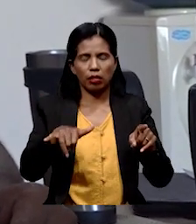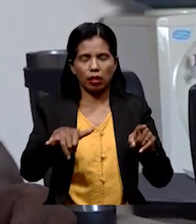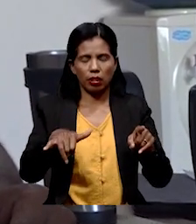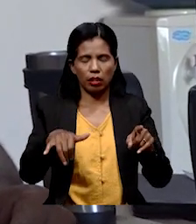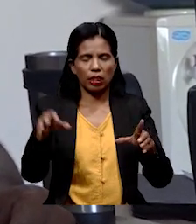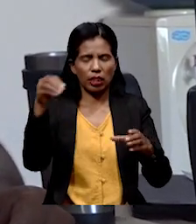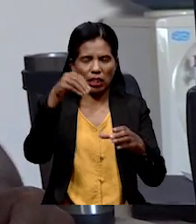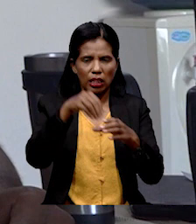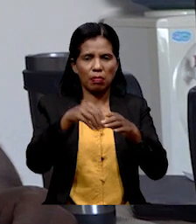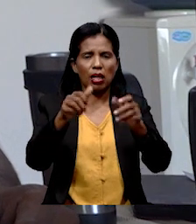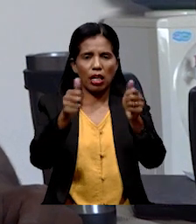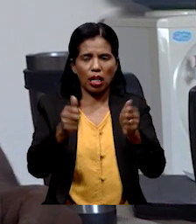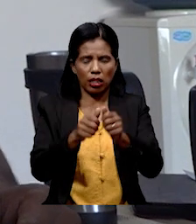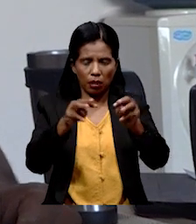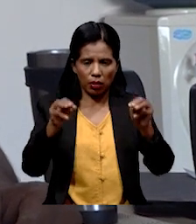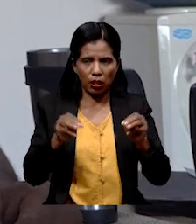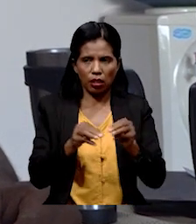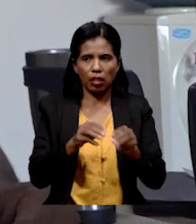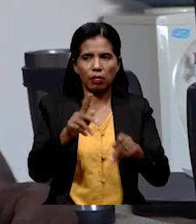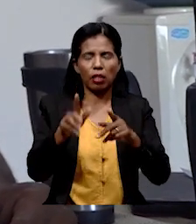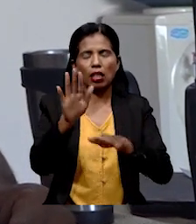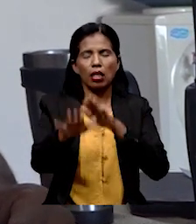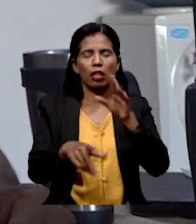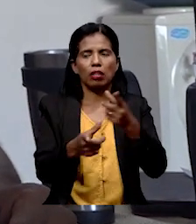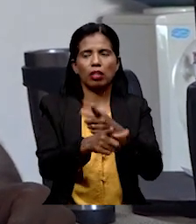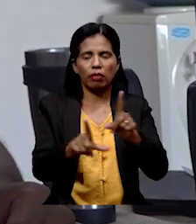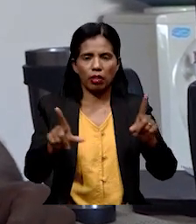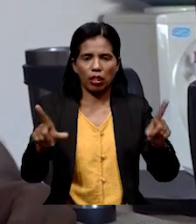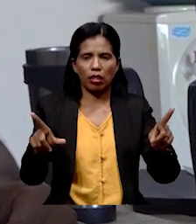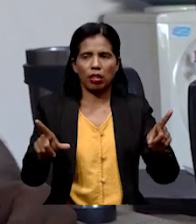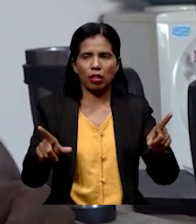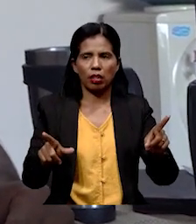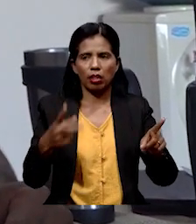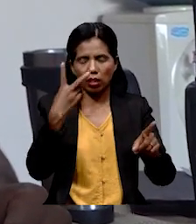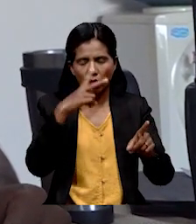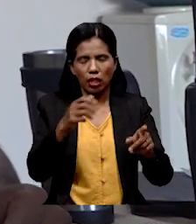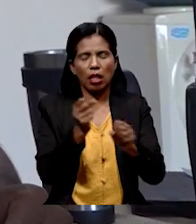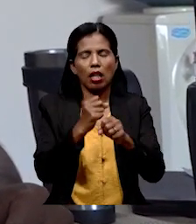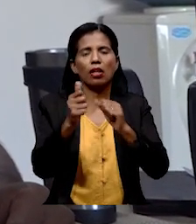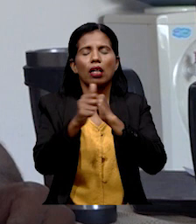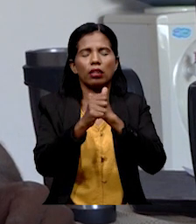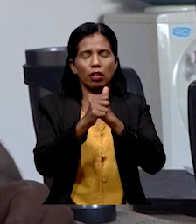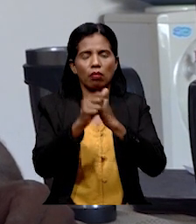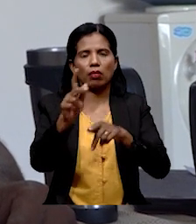me sai sira caso antes, né? Daruma é mané lá, livre, mas sira é mané, hare livre, então é mané, sira lá, ação badi, é mané.